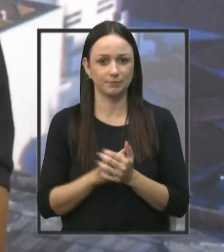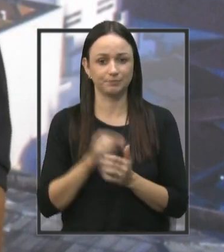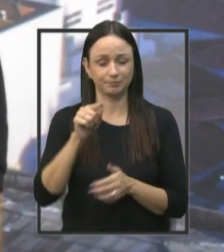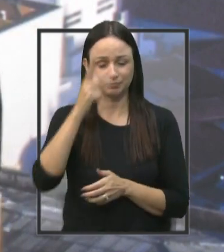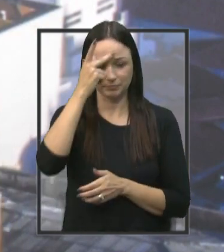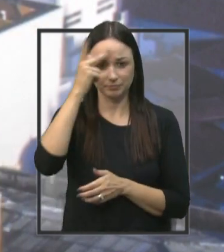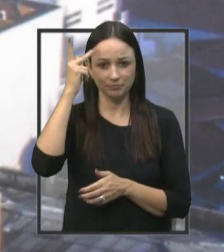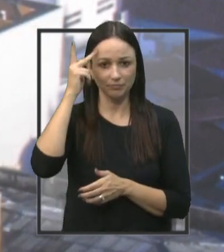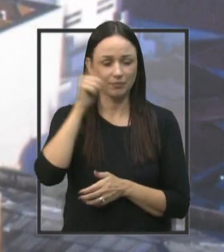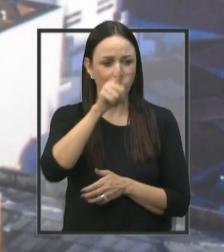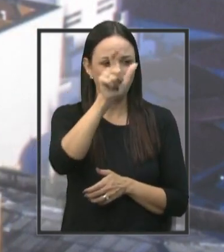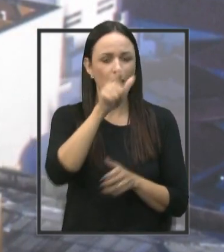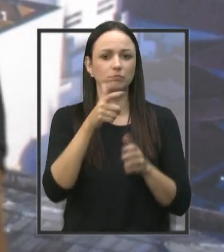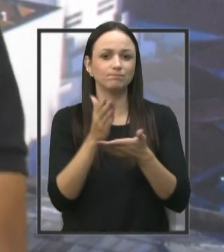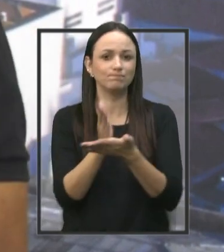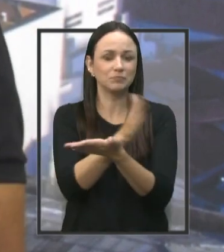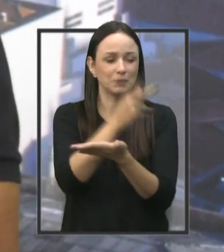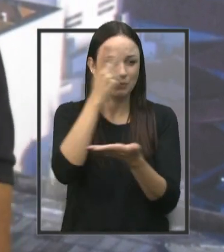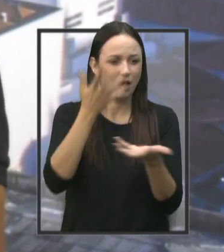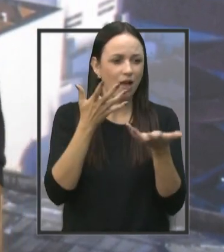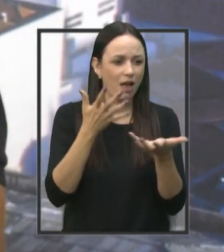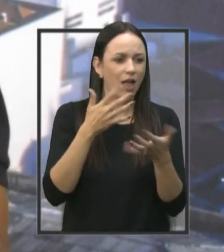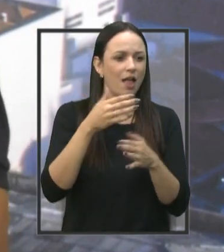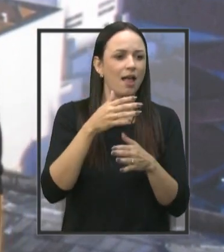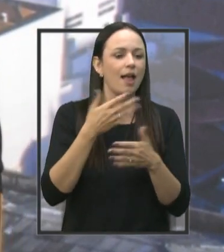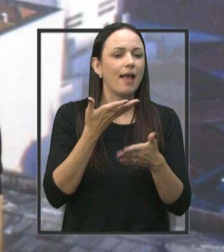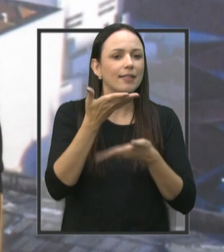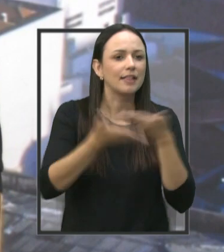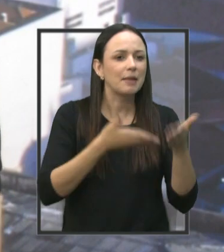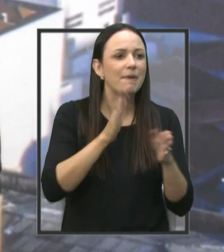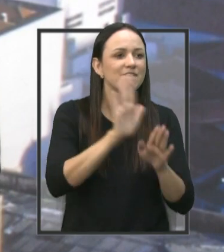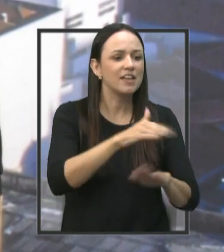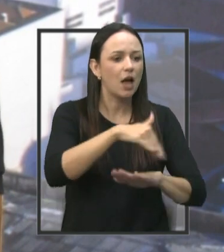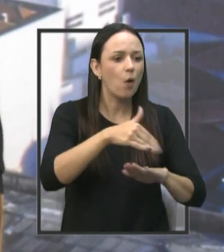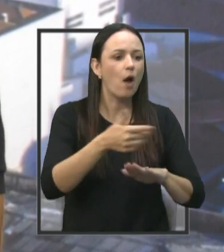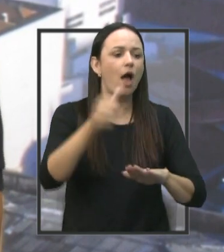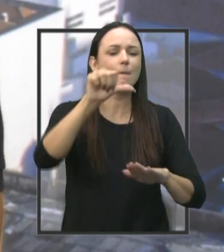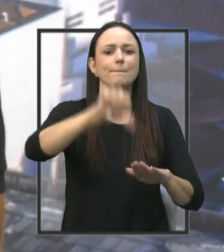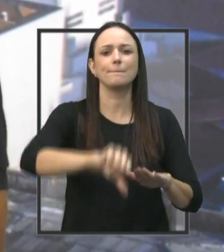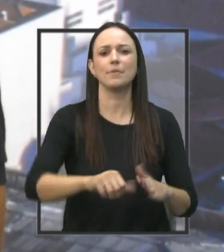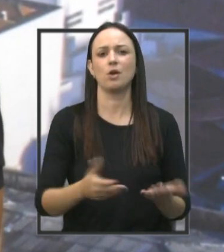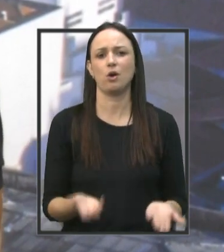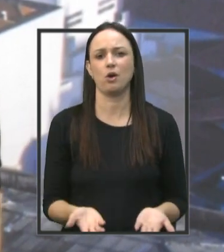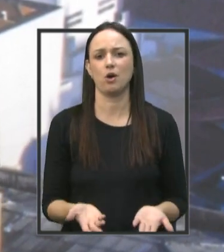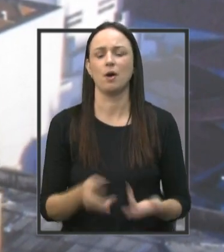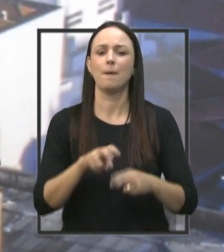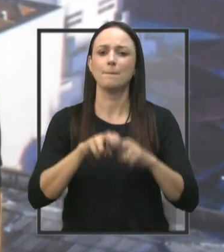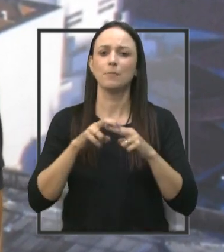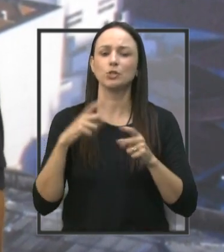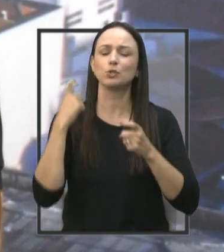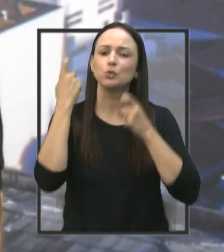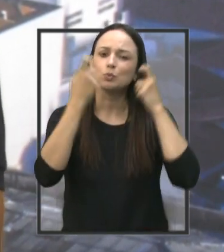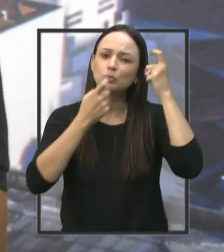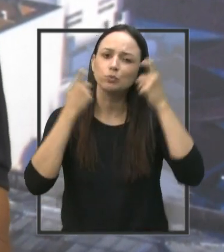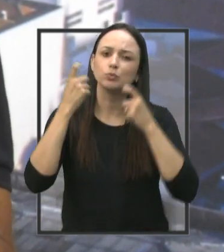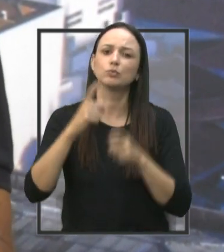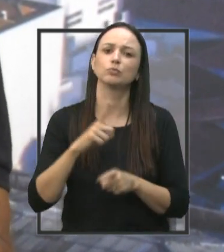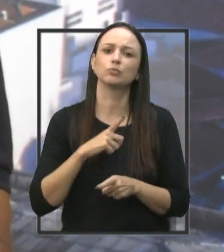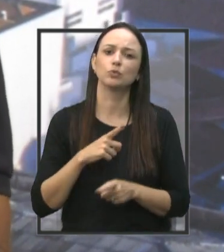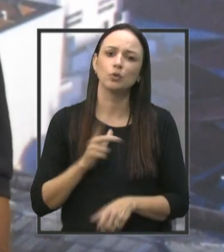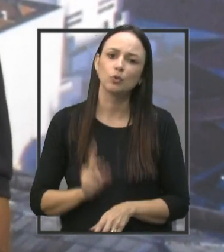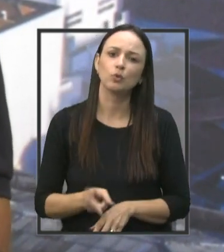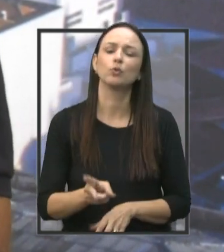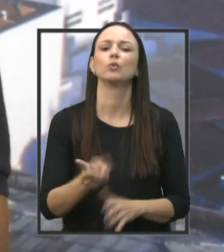se essas pessoas que querem o tratamento, se eles permanecerem na rua, como é que fica? Fica pior. Então, por isso que a gente se preocupa tanto em que exista